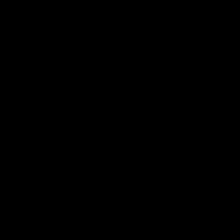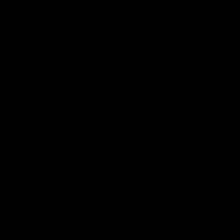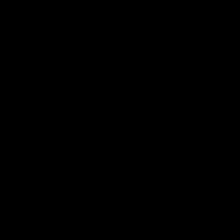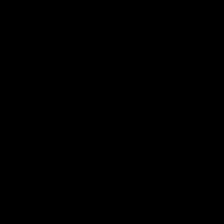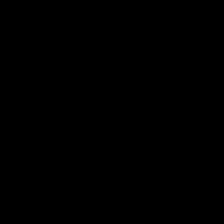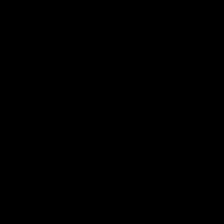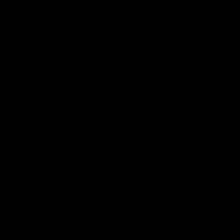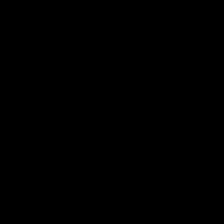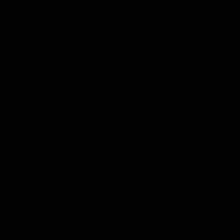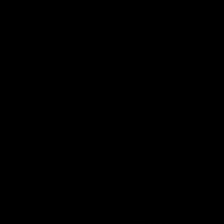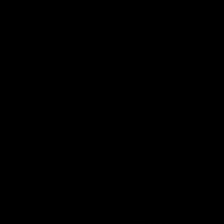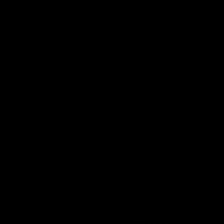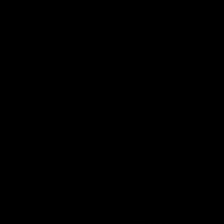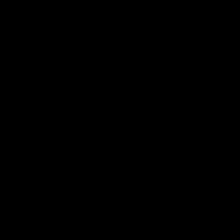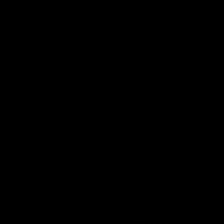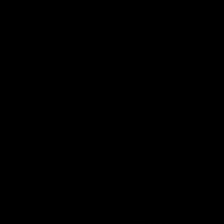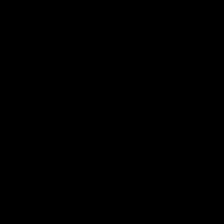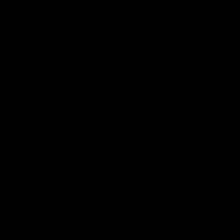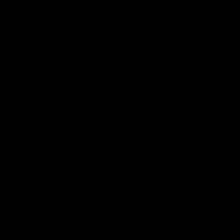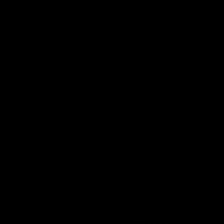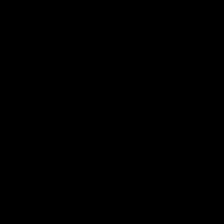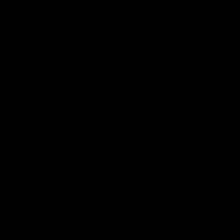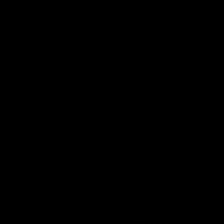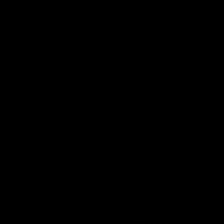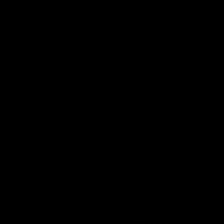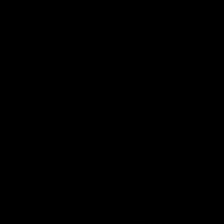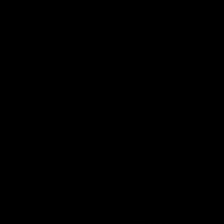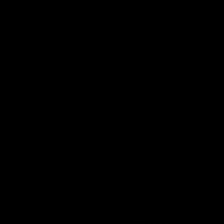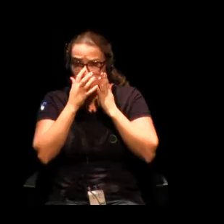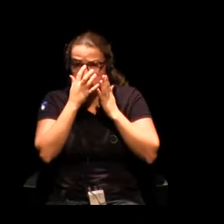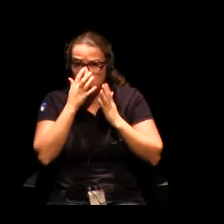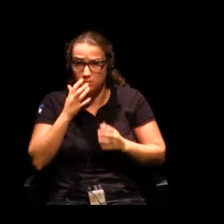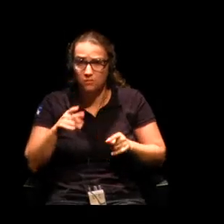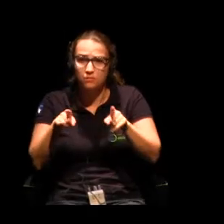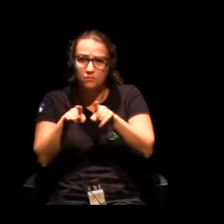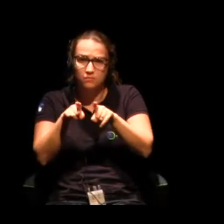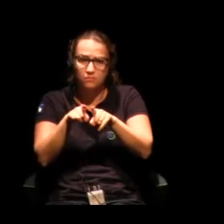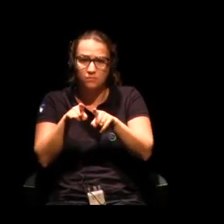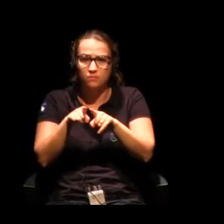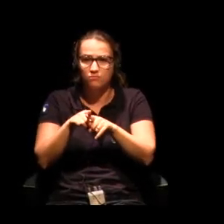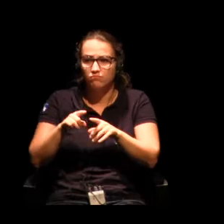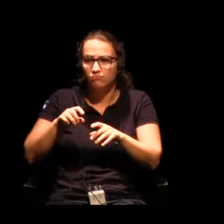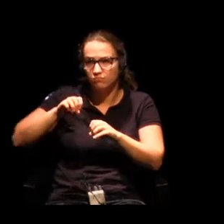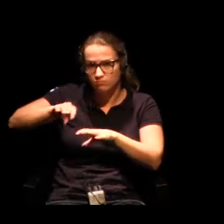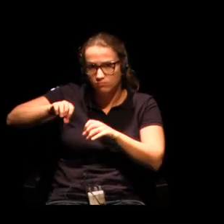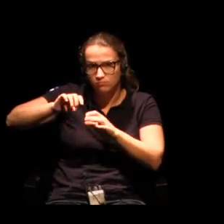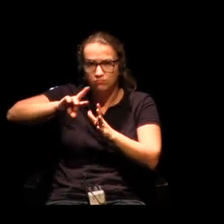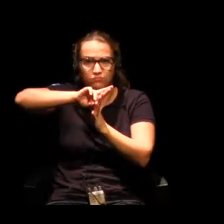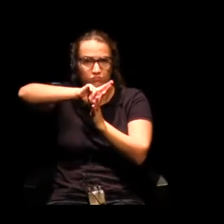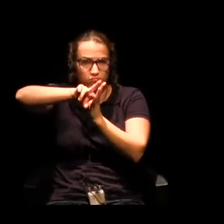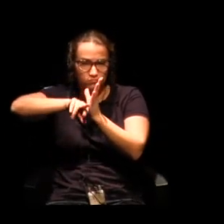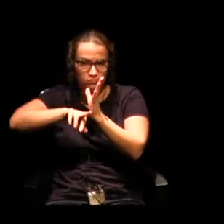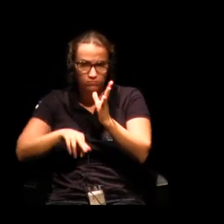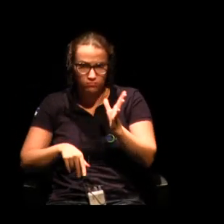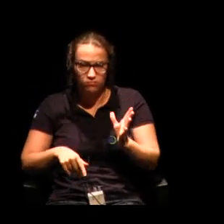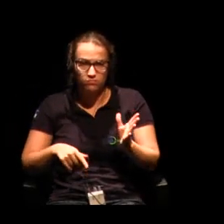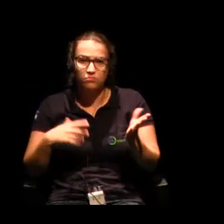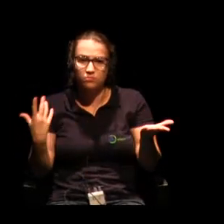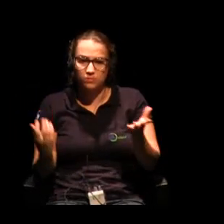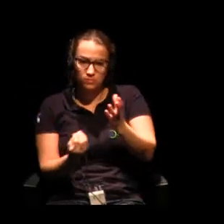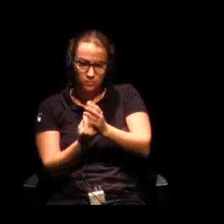de um campo de perto, e também oportunidades de educação com